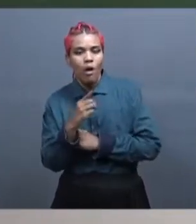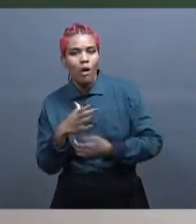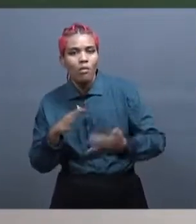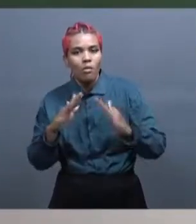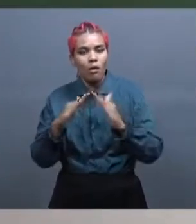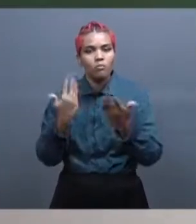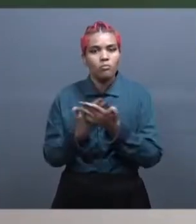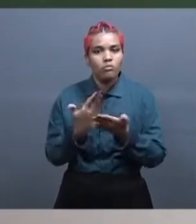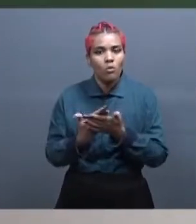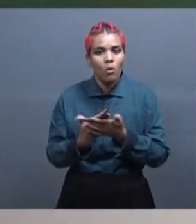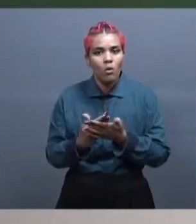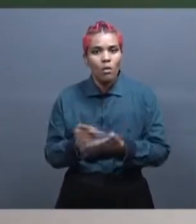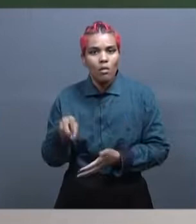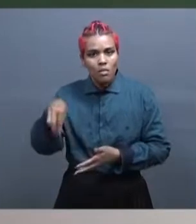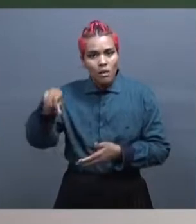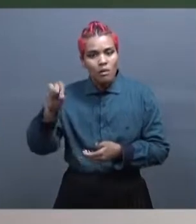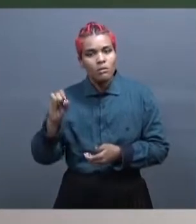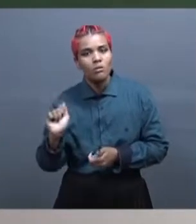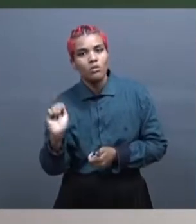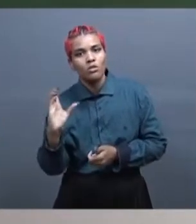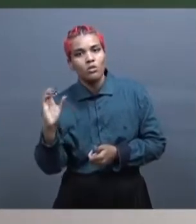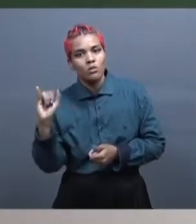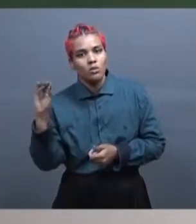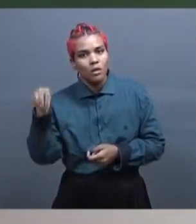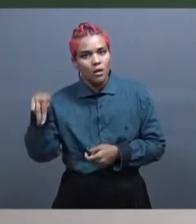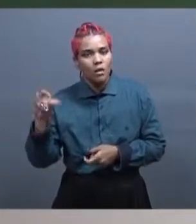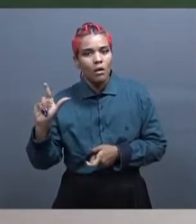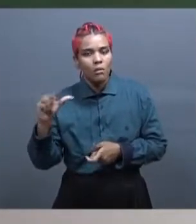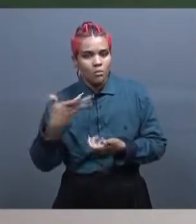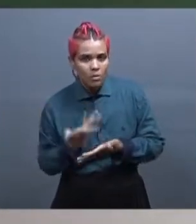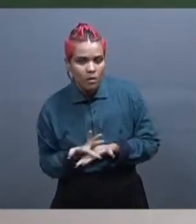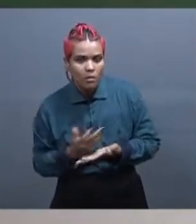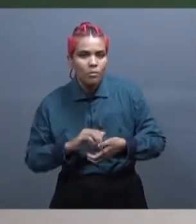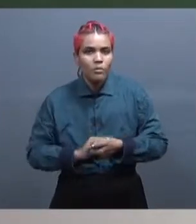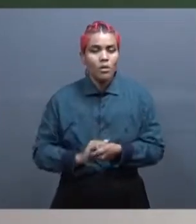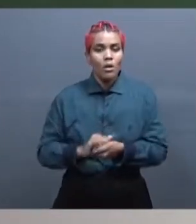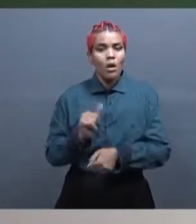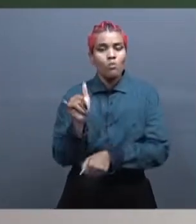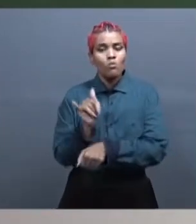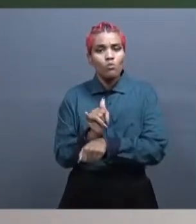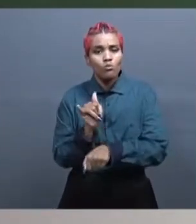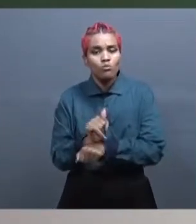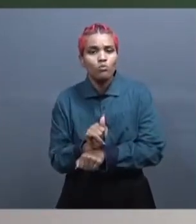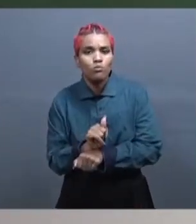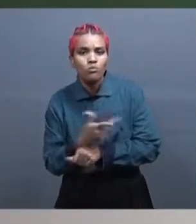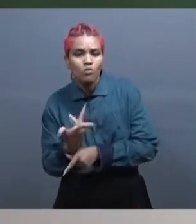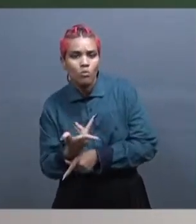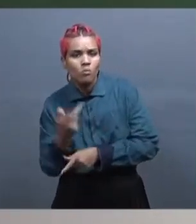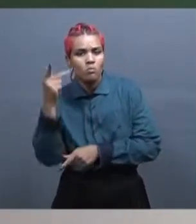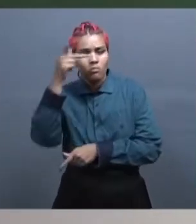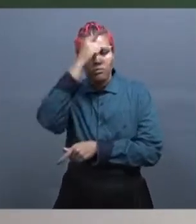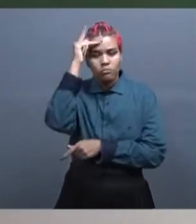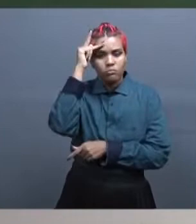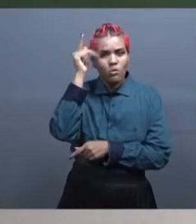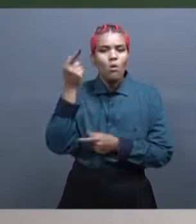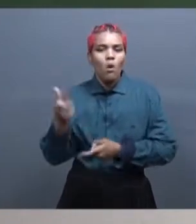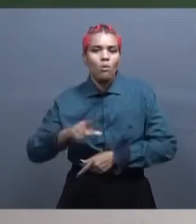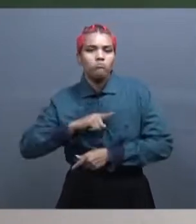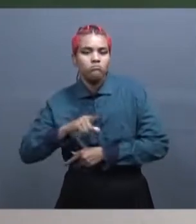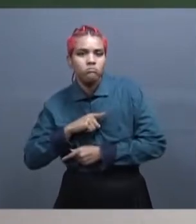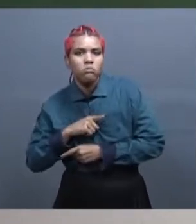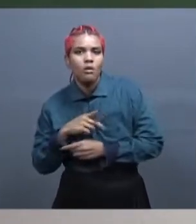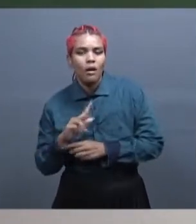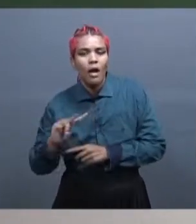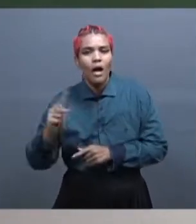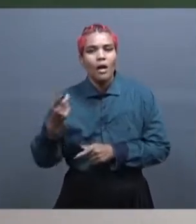onde nós vamos estar com a palestra com o youtube de são paulo que é uma pessoa que vive com hiv e aids e